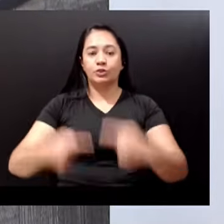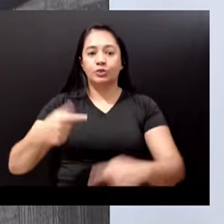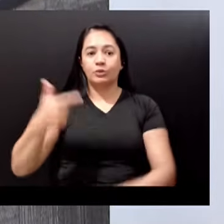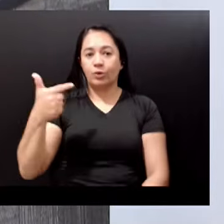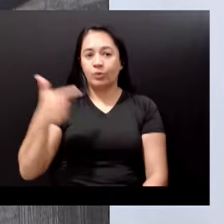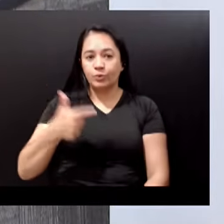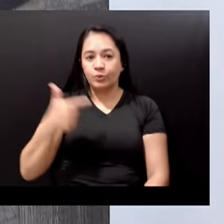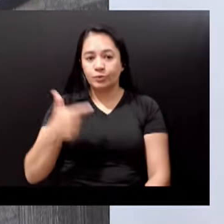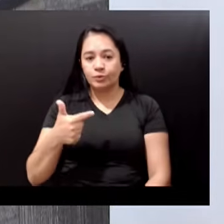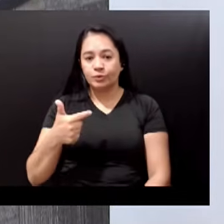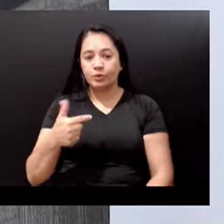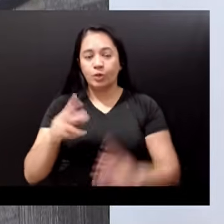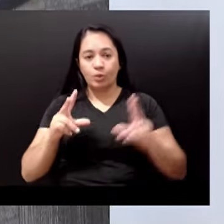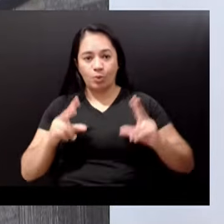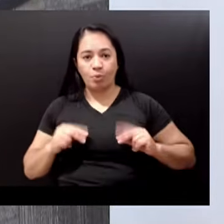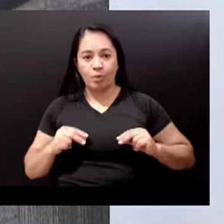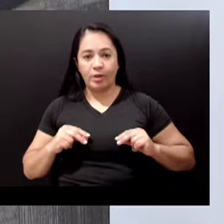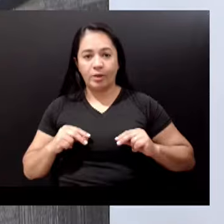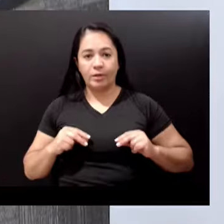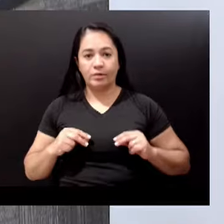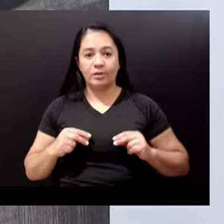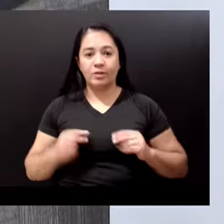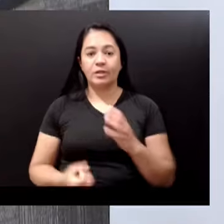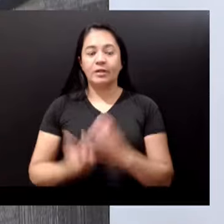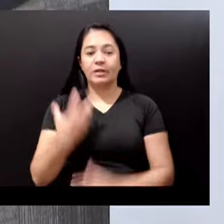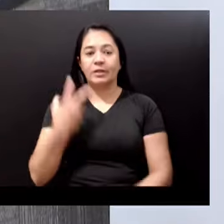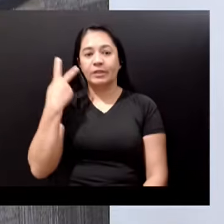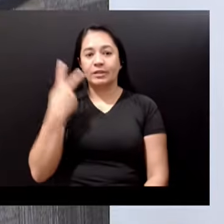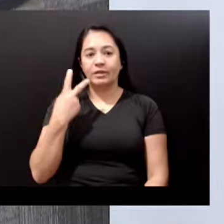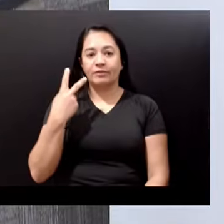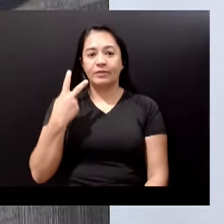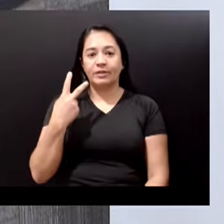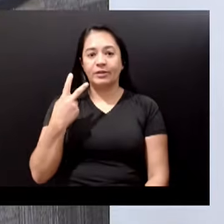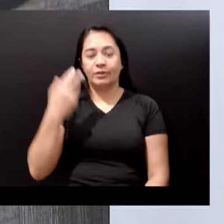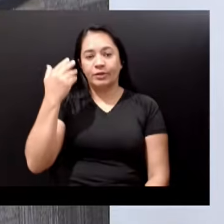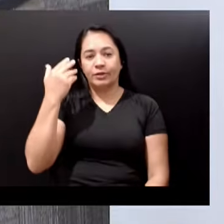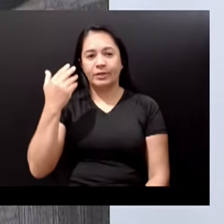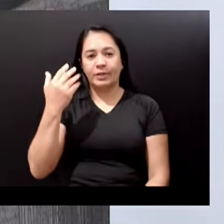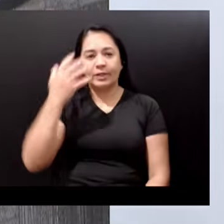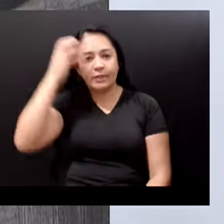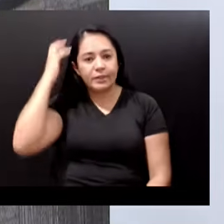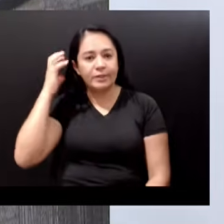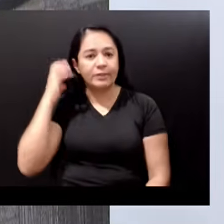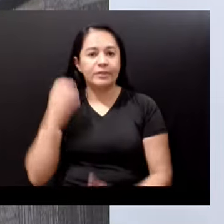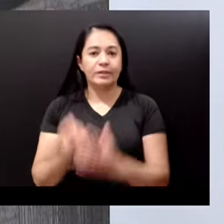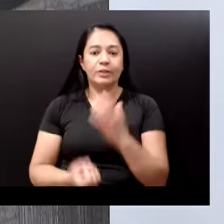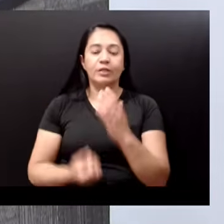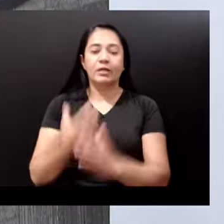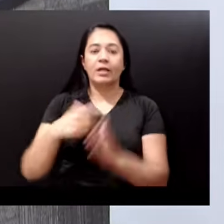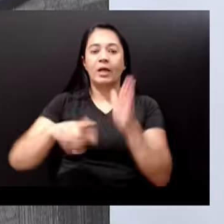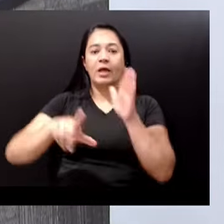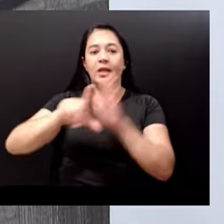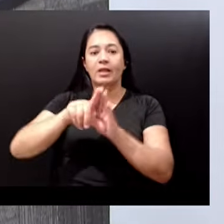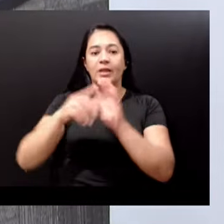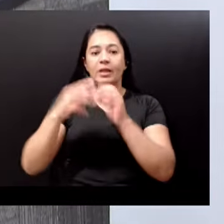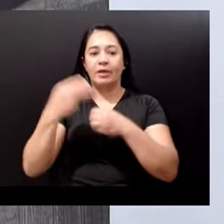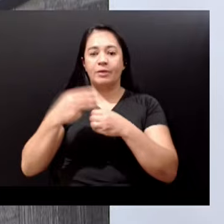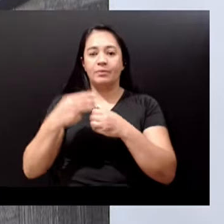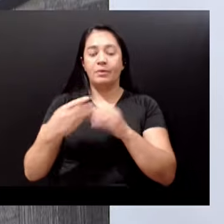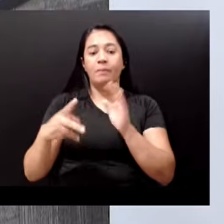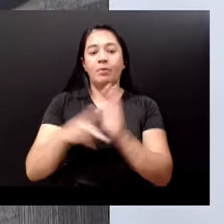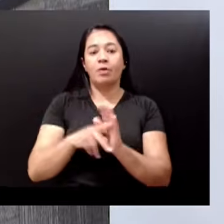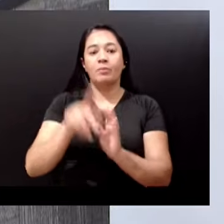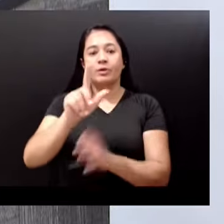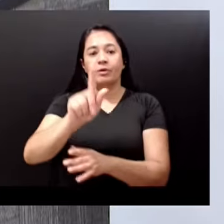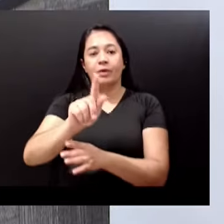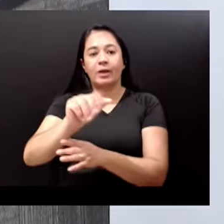mérito da matéria de autoria da vereadora Guida Calisto, que institui a Lei Municipal de Atenção à Gagueira e à pessoa que gagueja